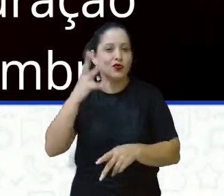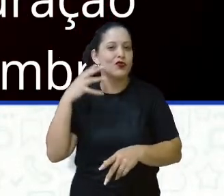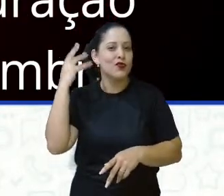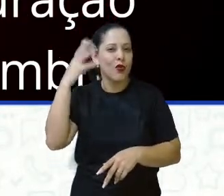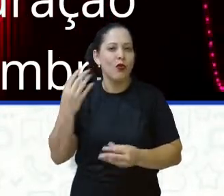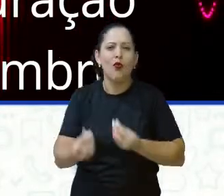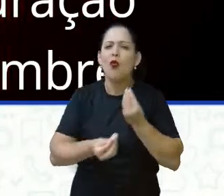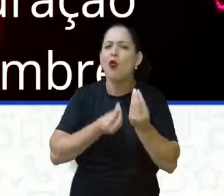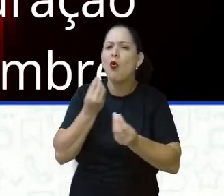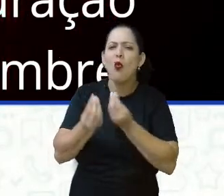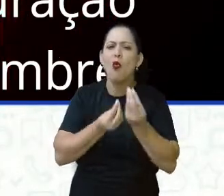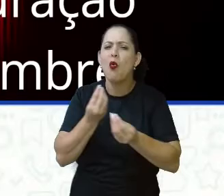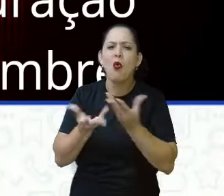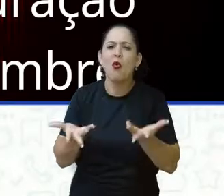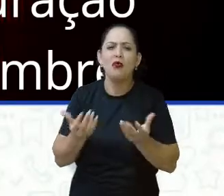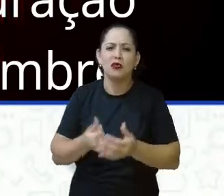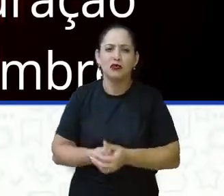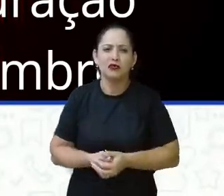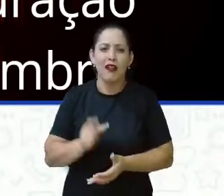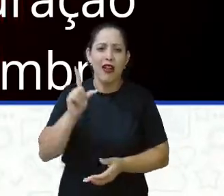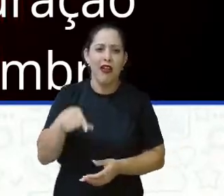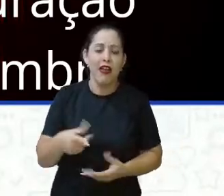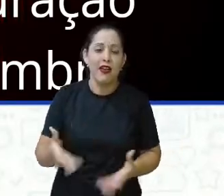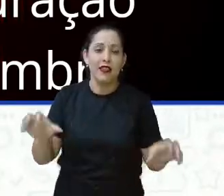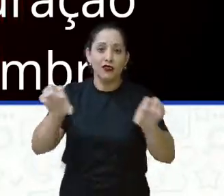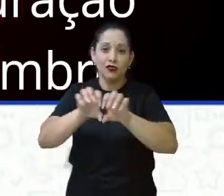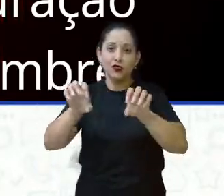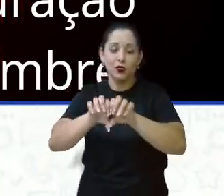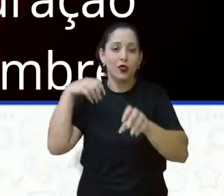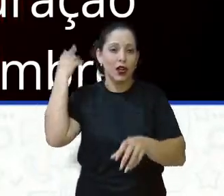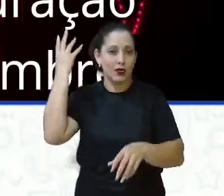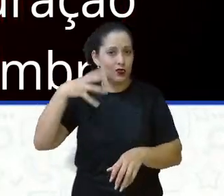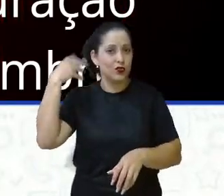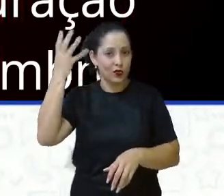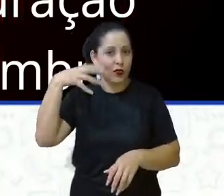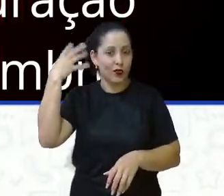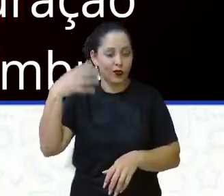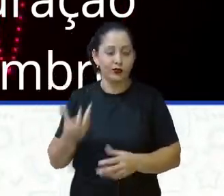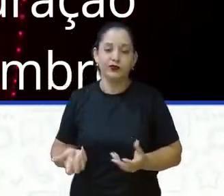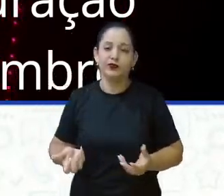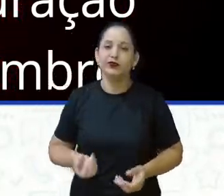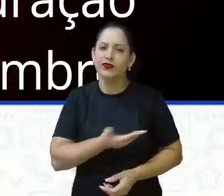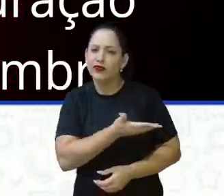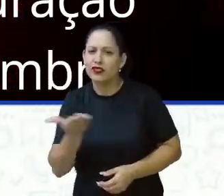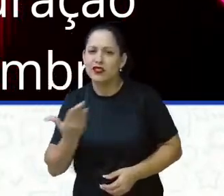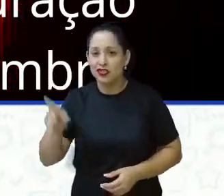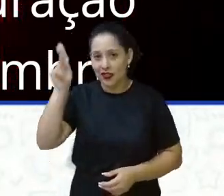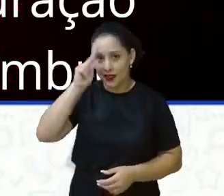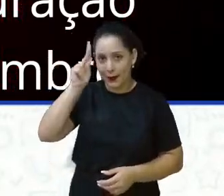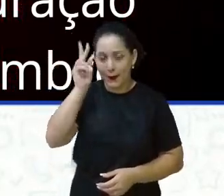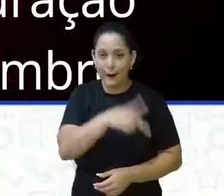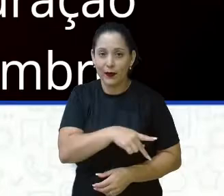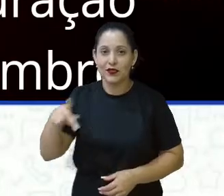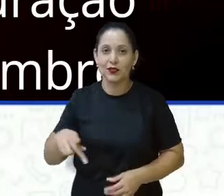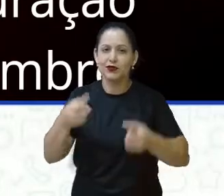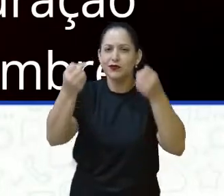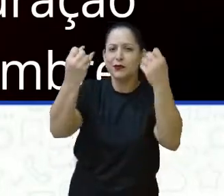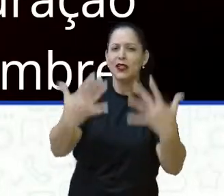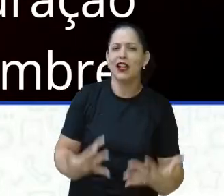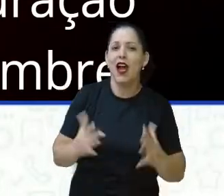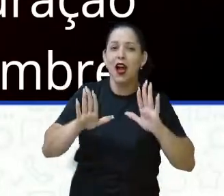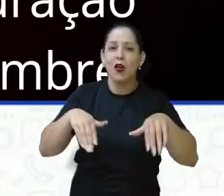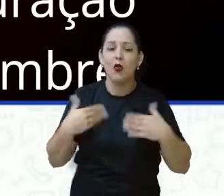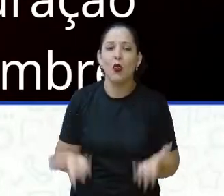Como é que é a estrutura sonora? Ok? Vocês lembram que Bel falou assim, quando